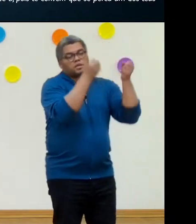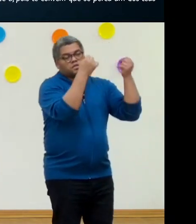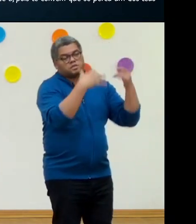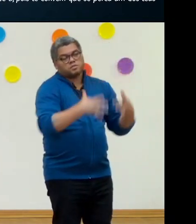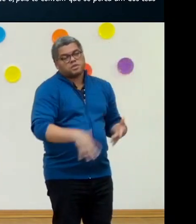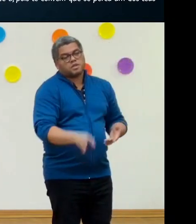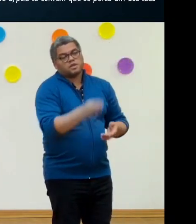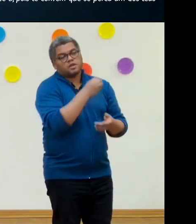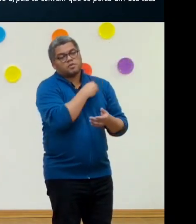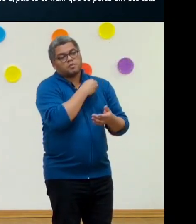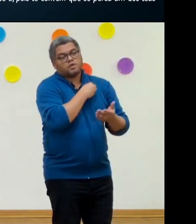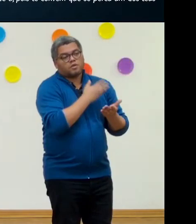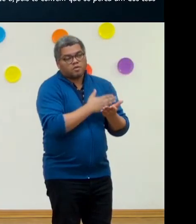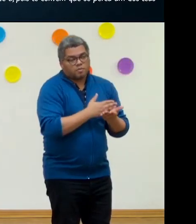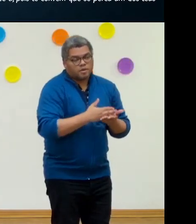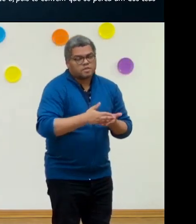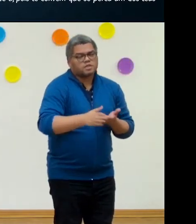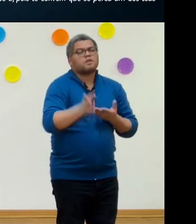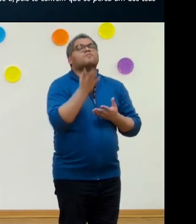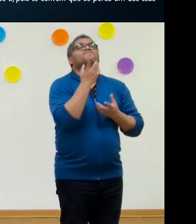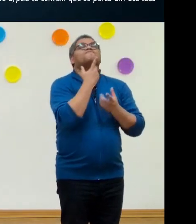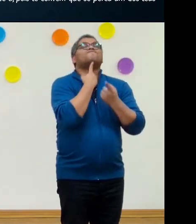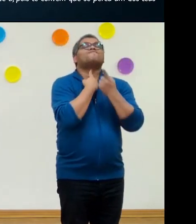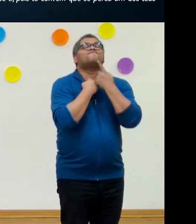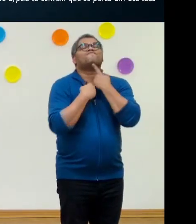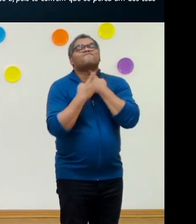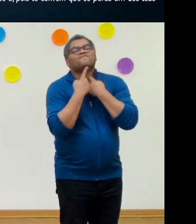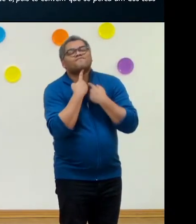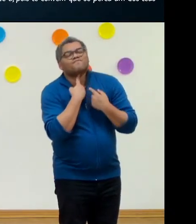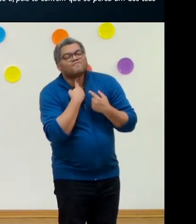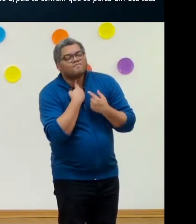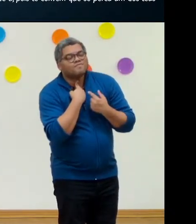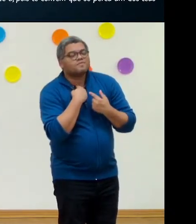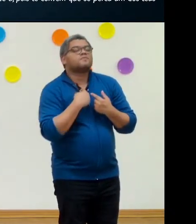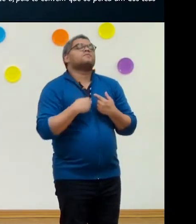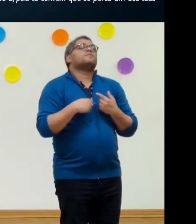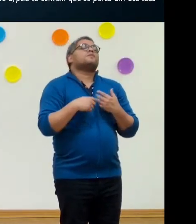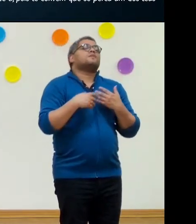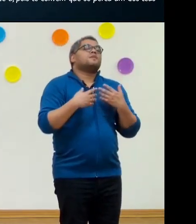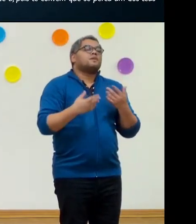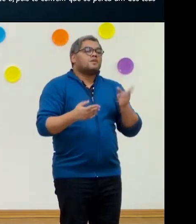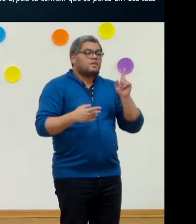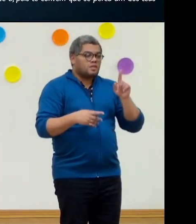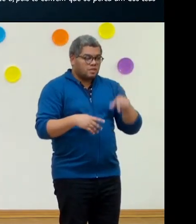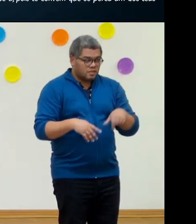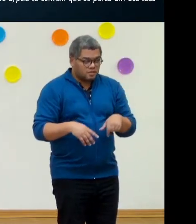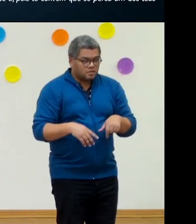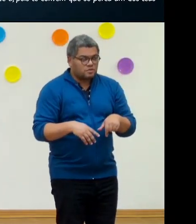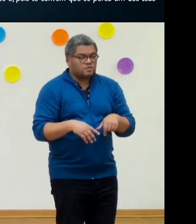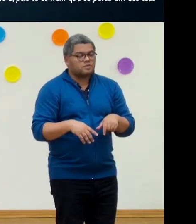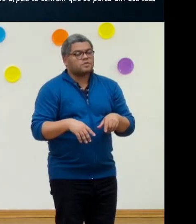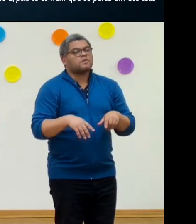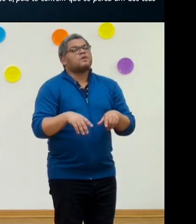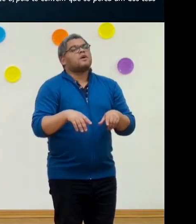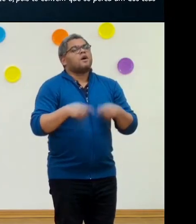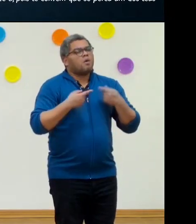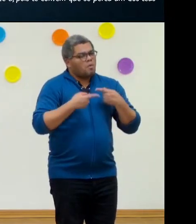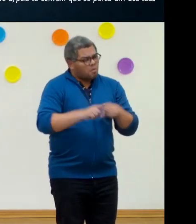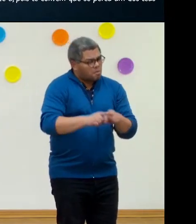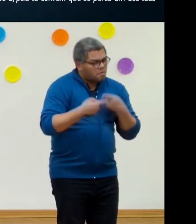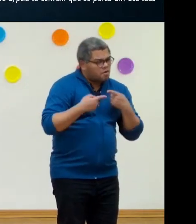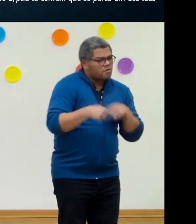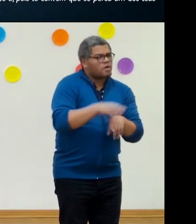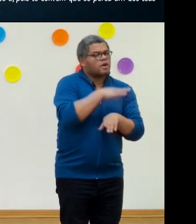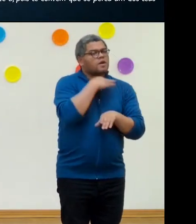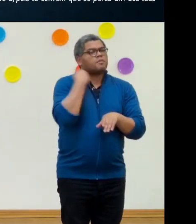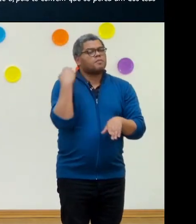cobiça. E aí você peca. E isso gera morte. É lá dentro que começa.